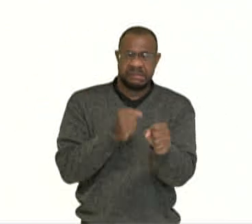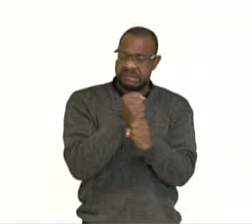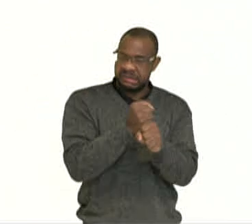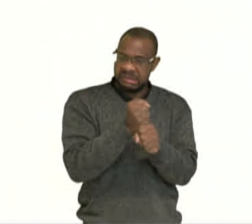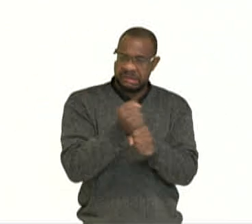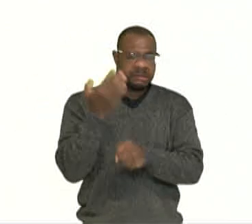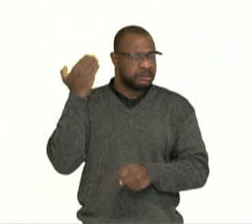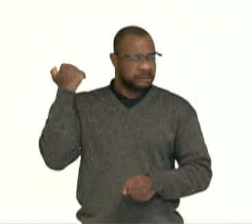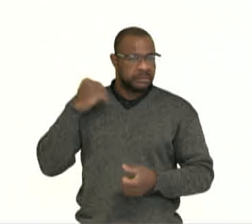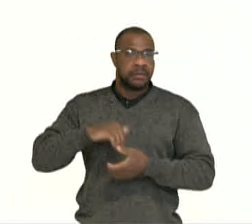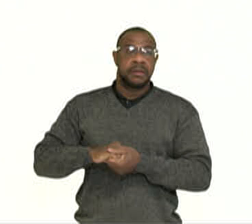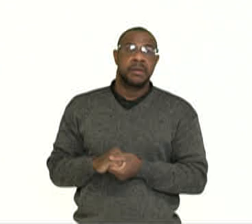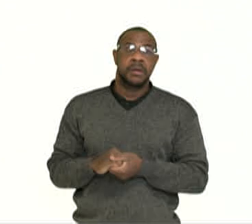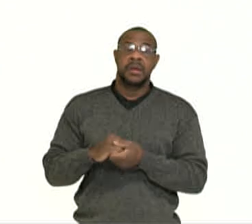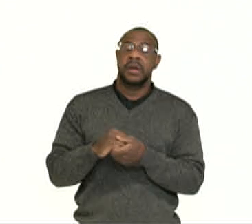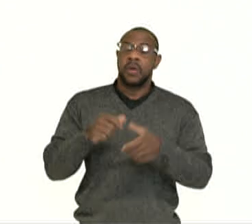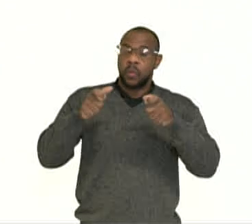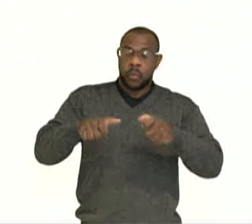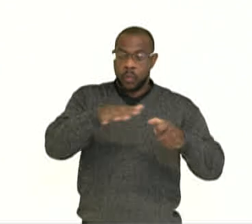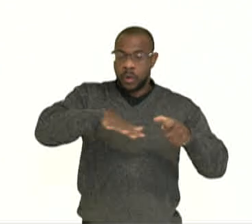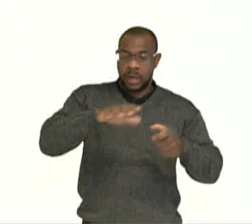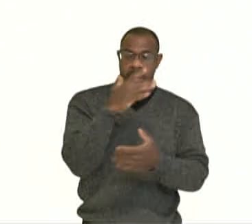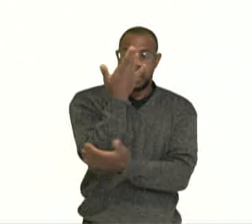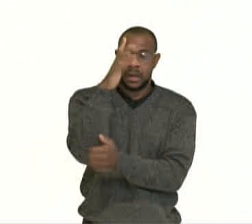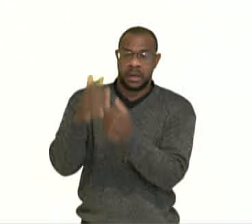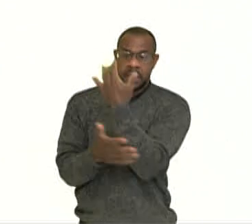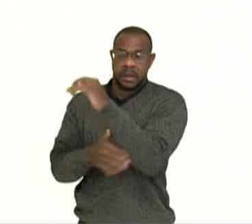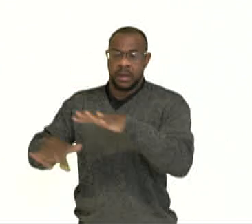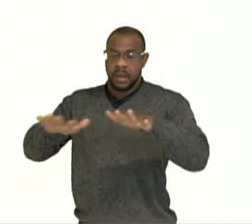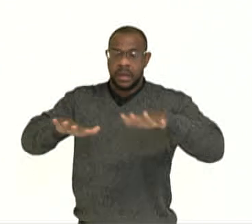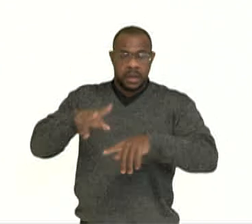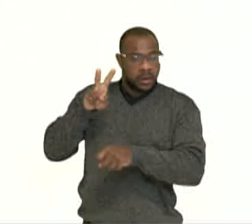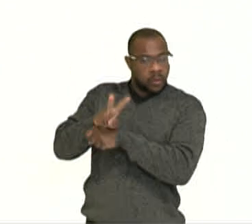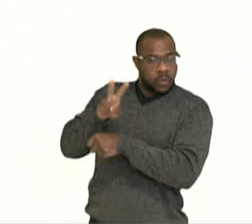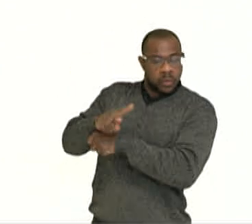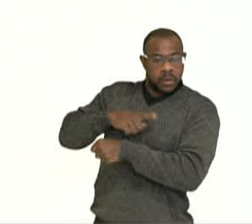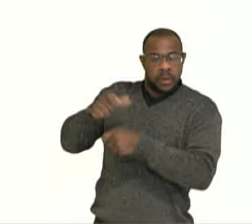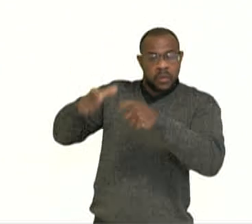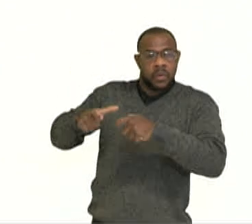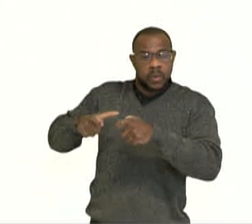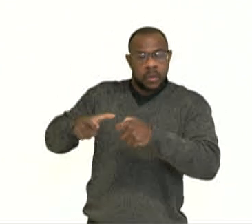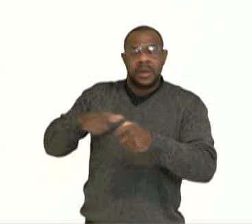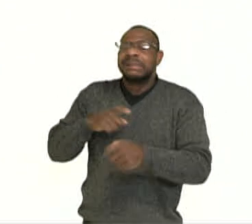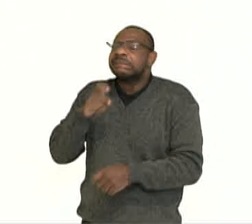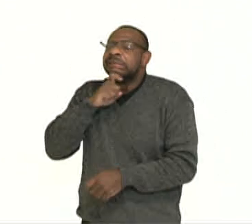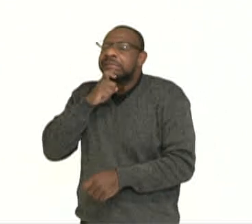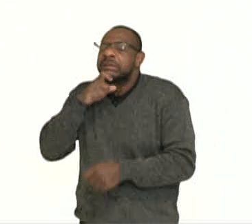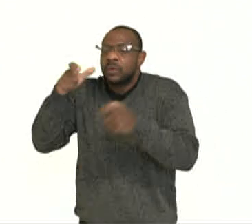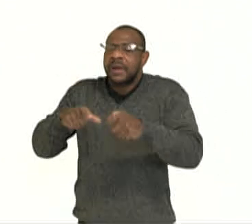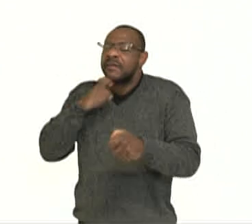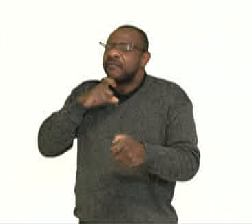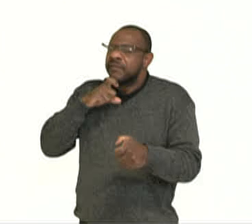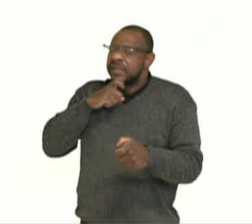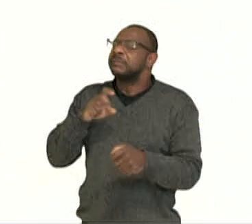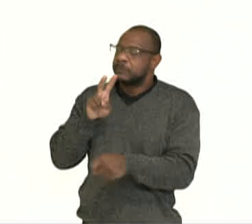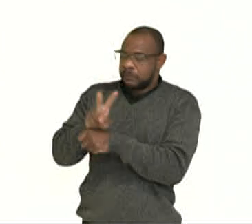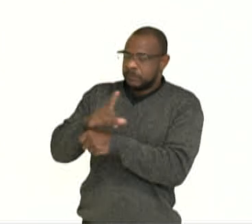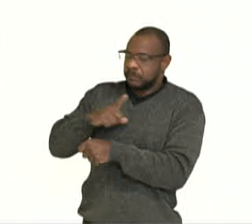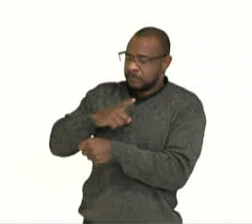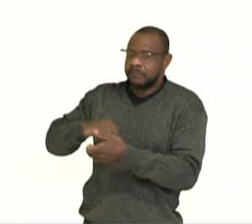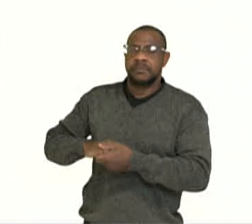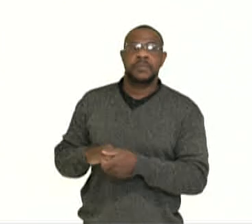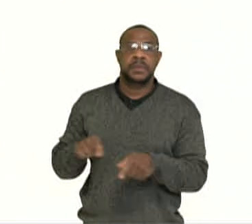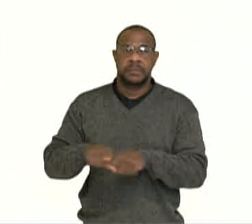muitos séculos. As áreas de vegetação mais preservadas estão em regiões de clima muito frio e de baixo valor